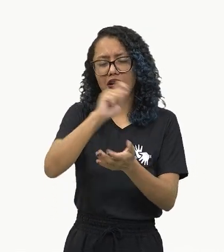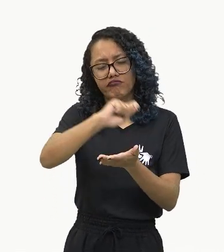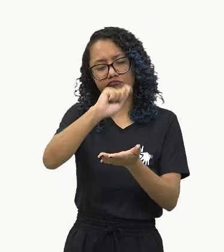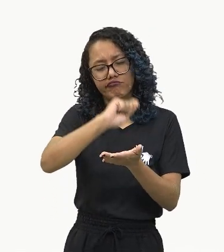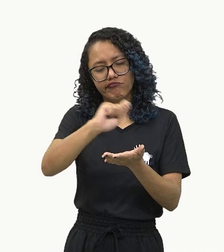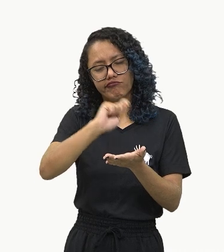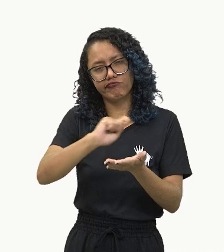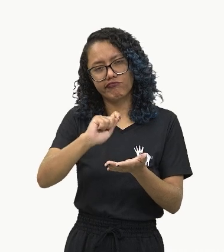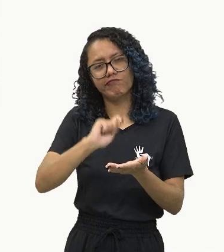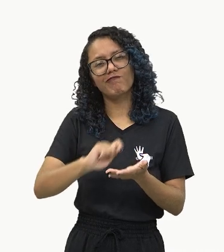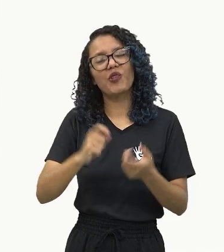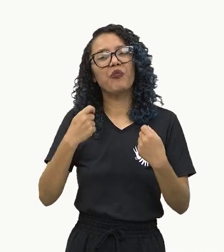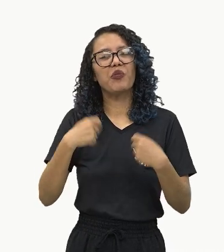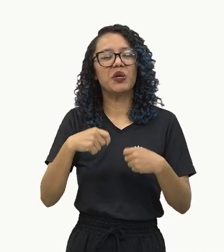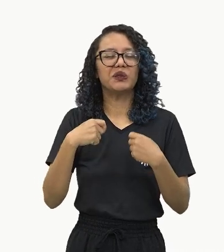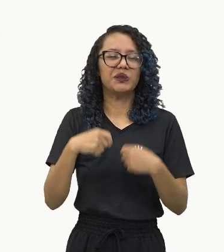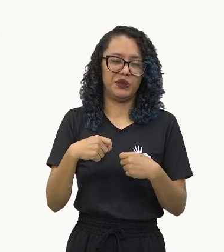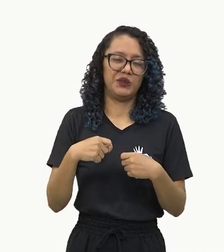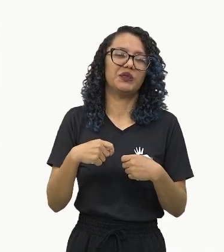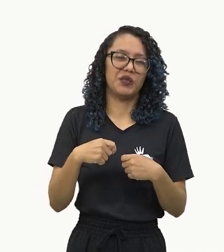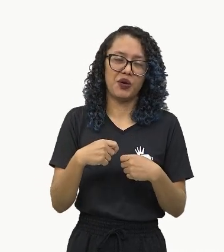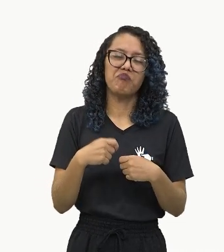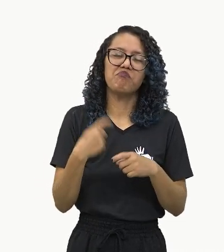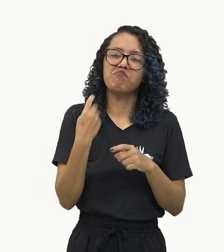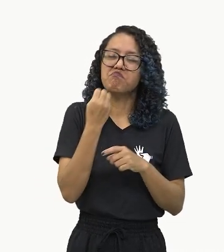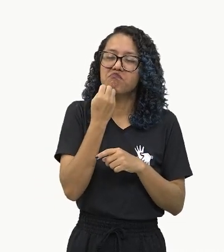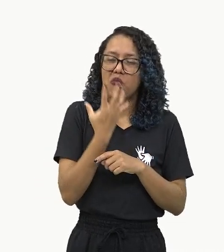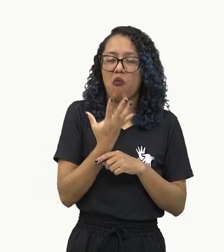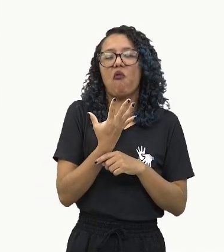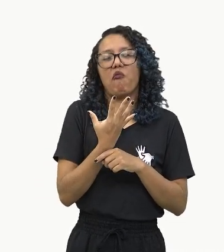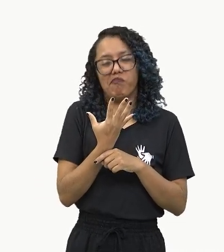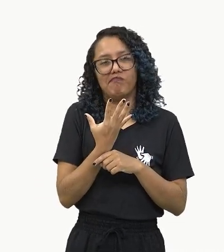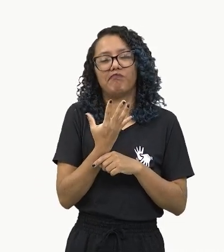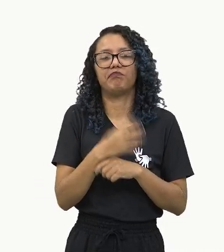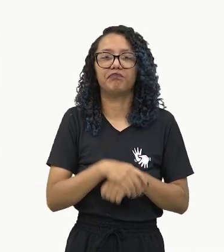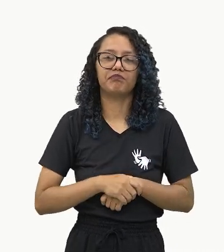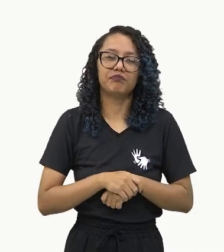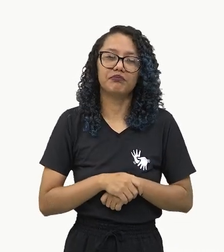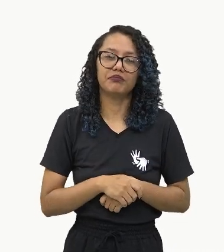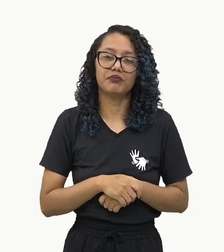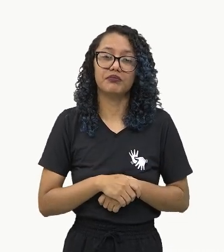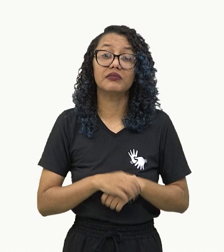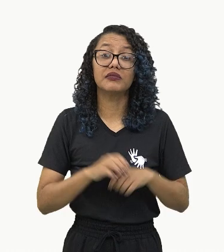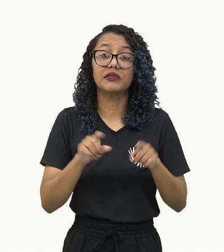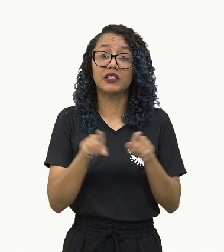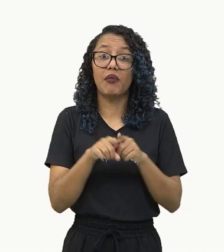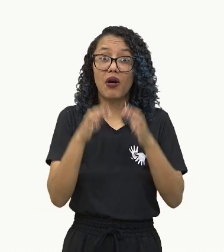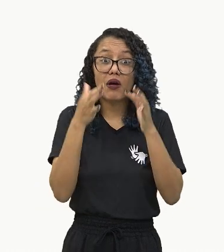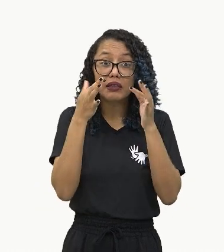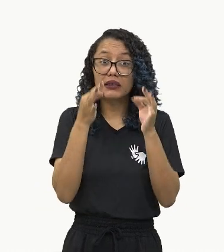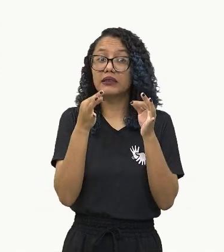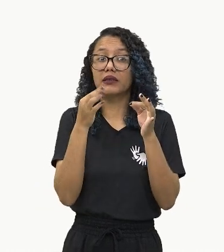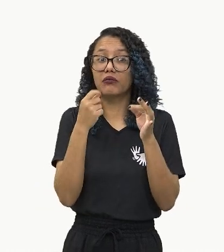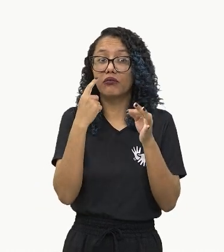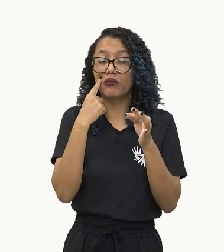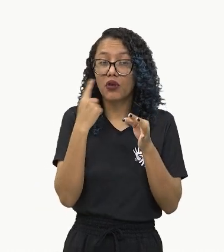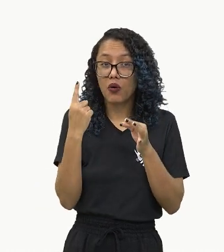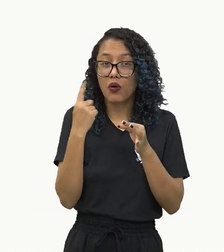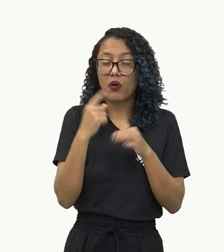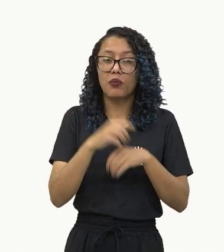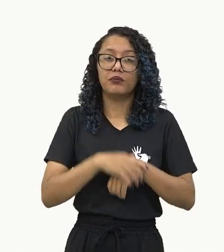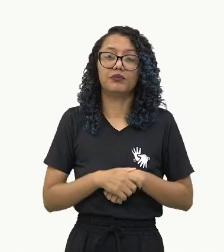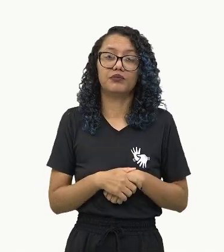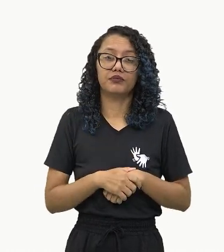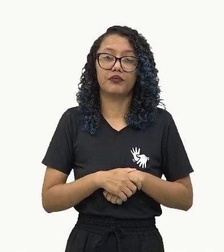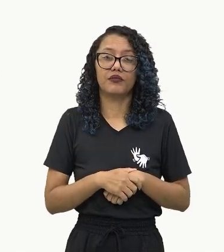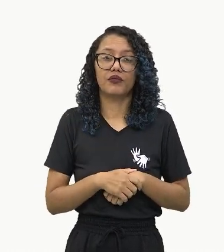no envelope, no correio. Isso é muito bom, pessoal. E aí vocês percebem aqui, só chamando a atenção de vocês aqui, para